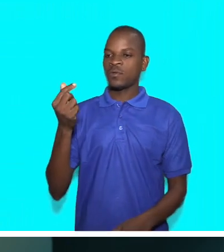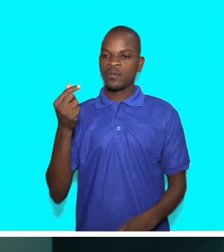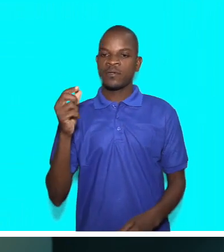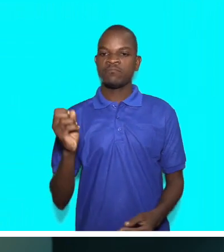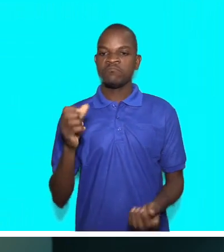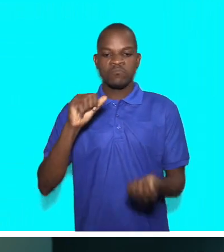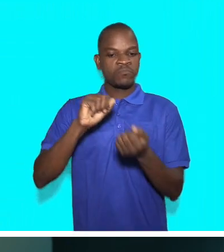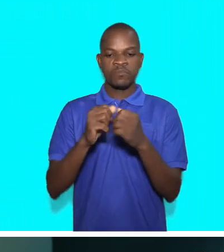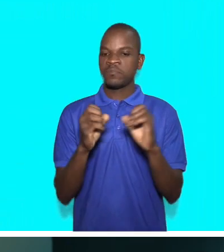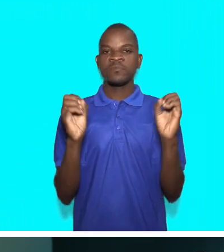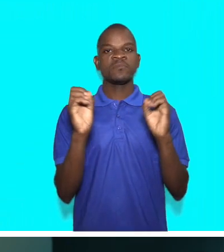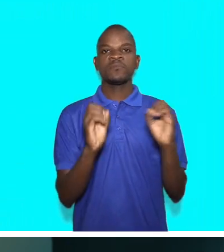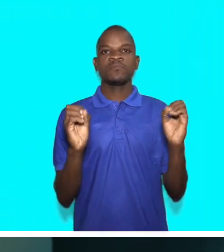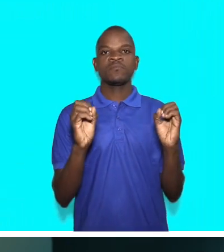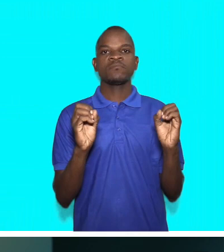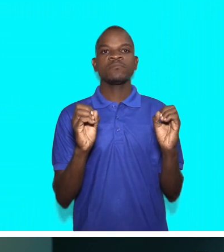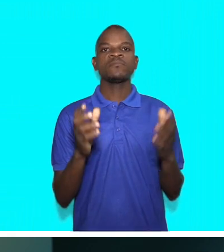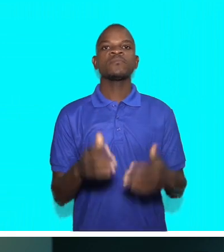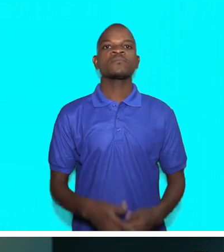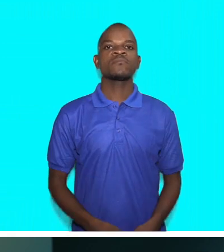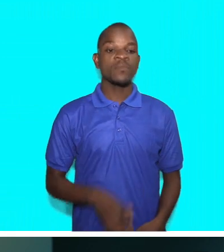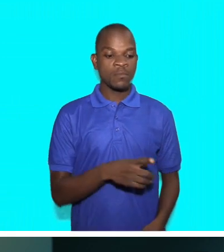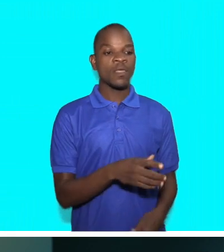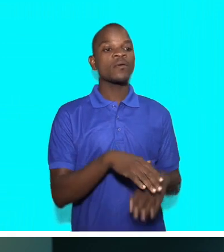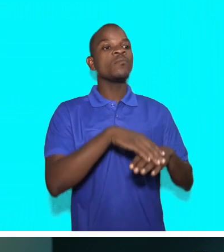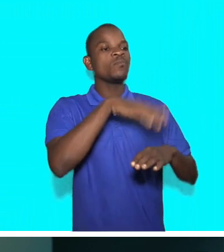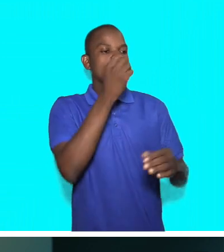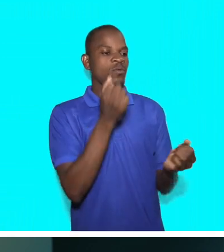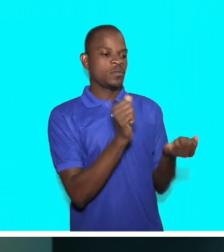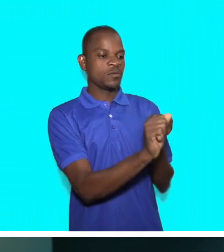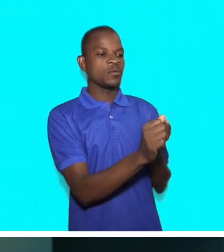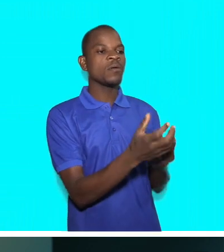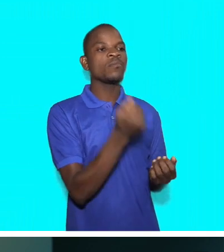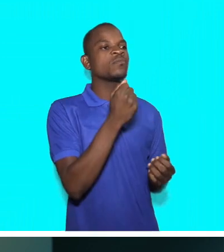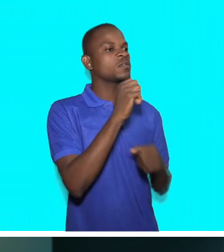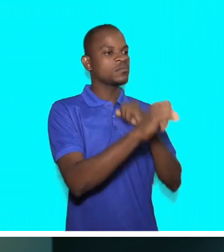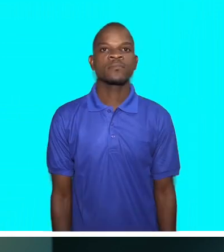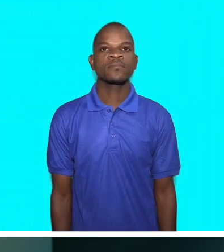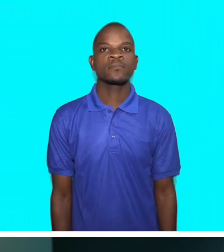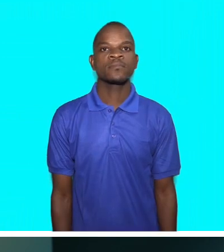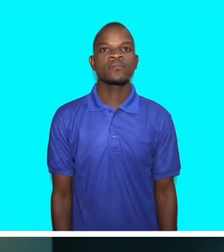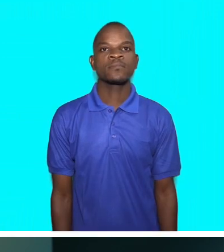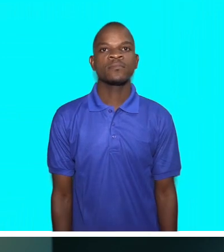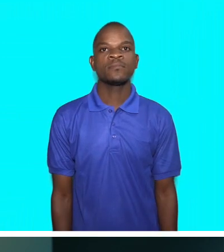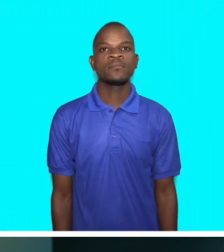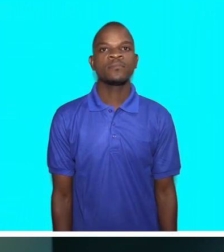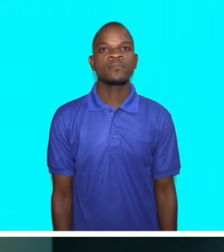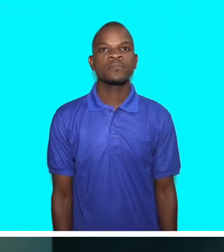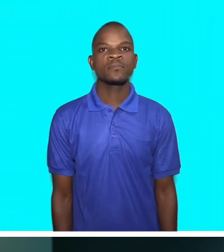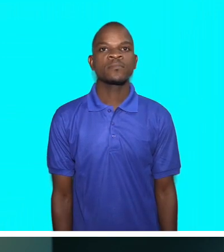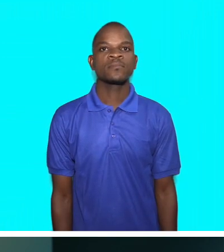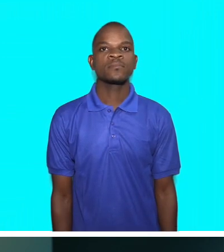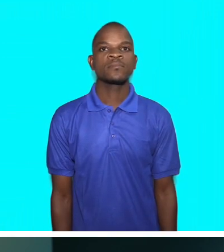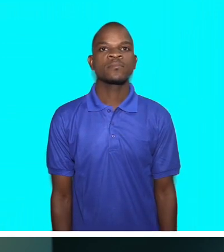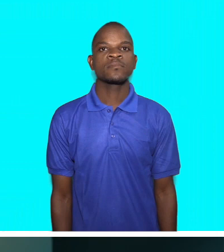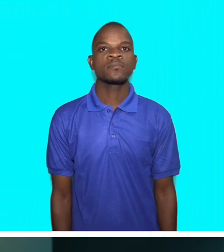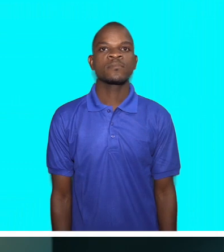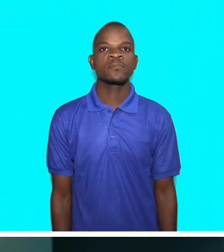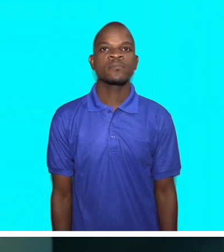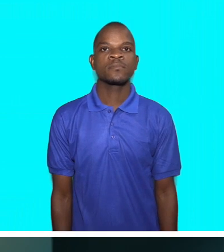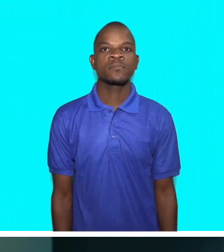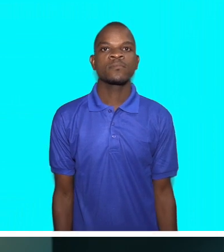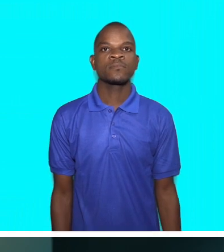E está seguro? Está muito seguro, pode acabar de três anos, cinco anos, depende do meu cuidado. Acabei colocando no volante um